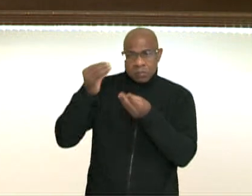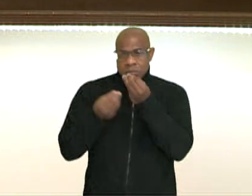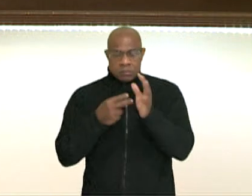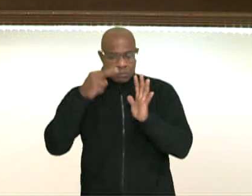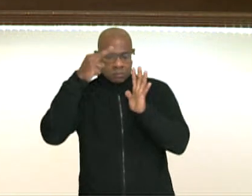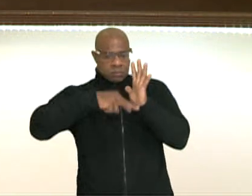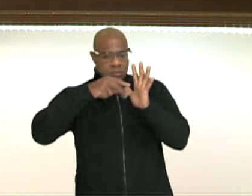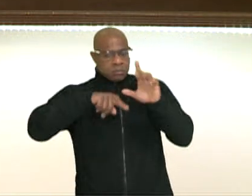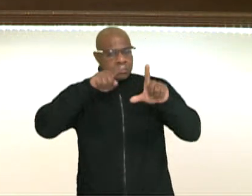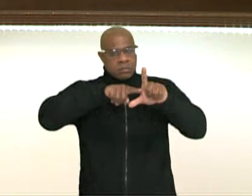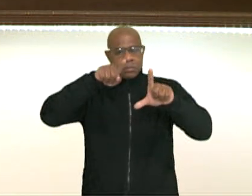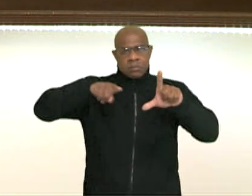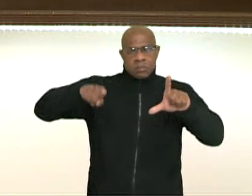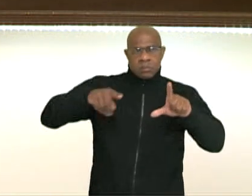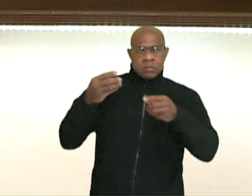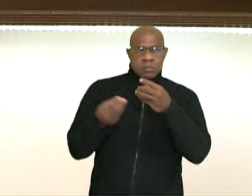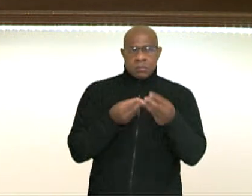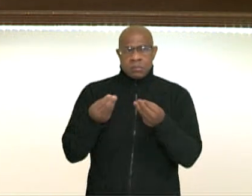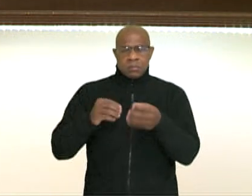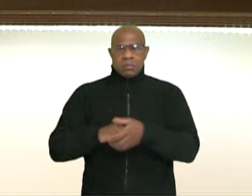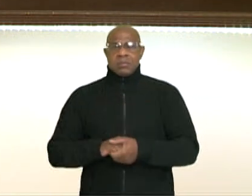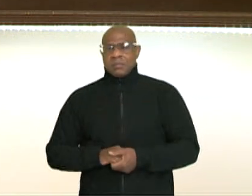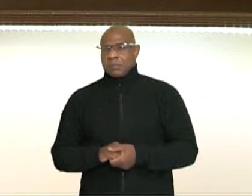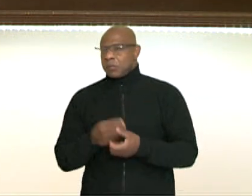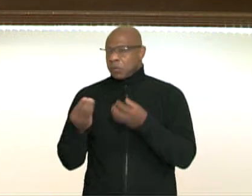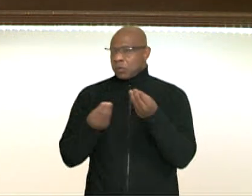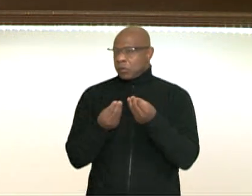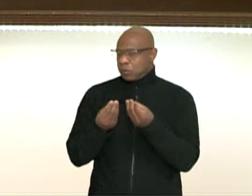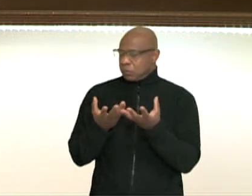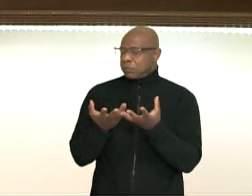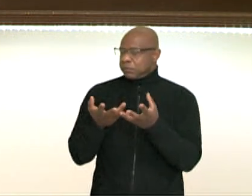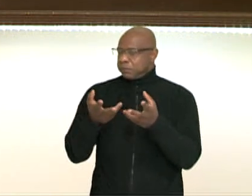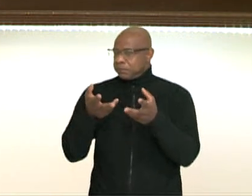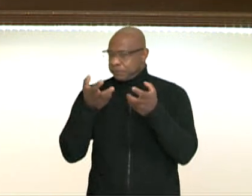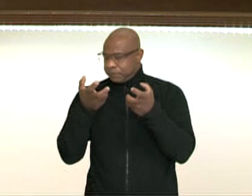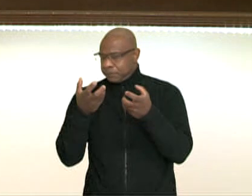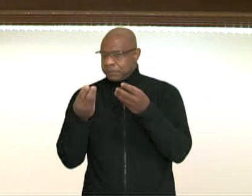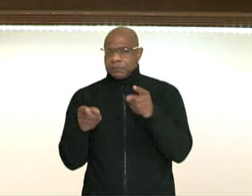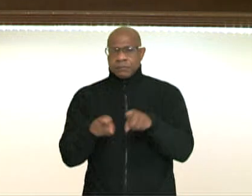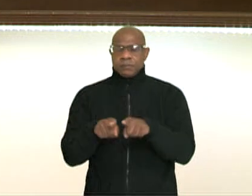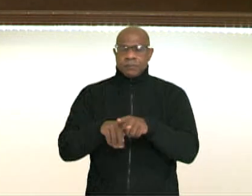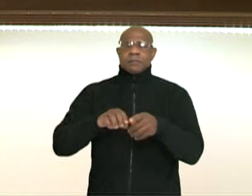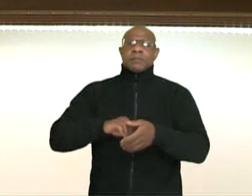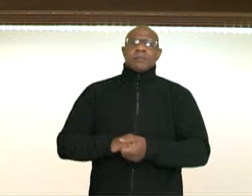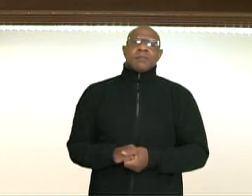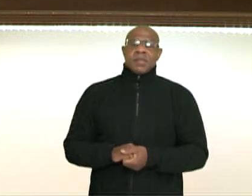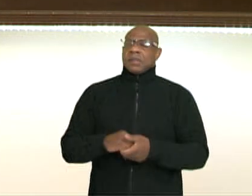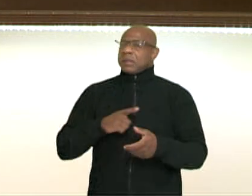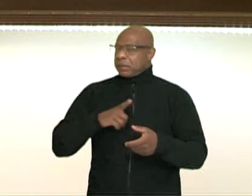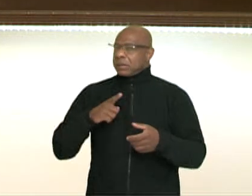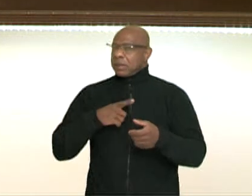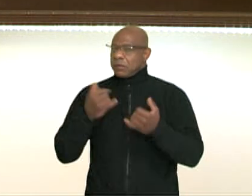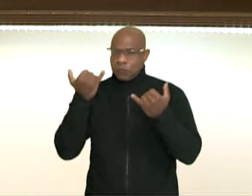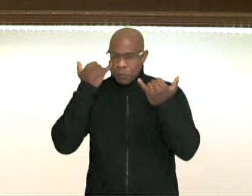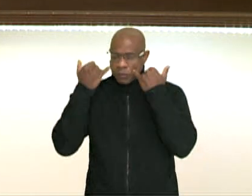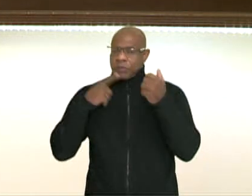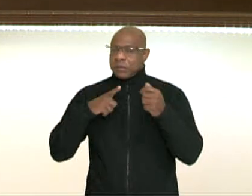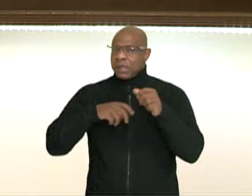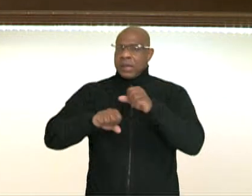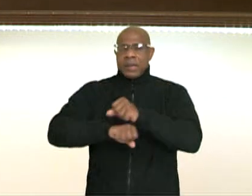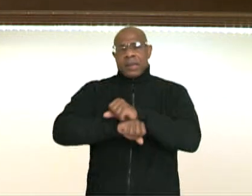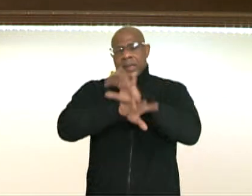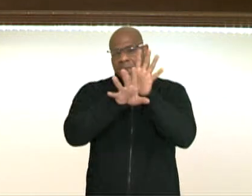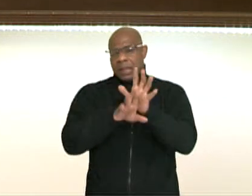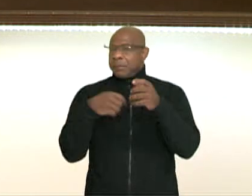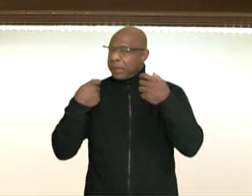leitura correta das informações que estão ali, ó, piscando nos nossos olhos, de tão explícitas que estão. Mas a gente precisa